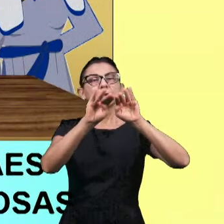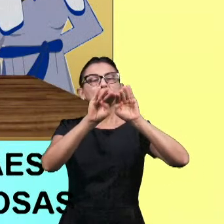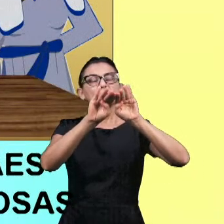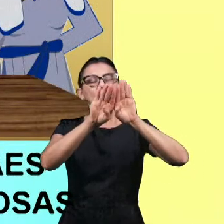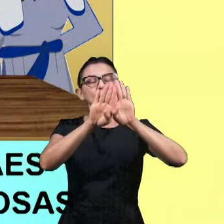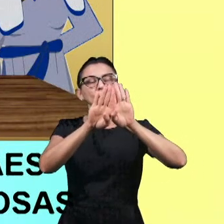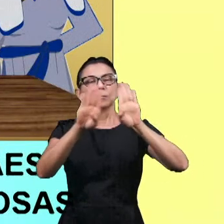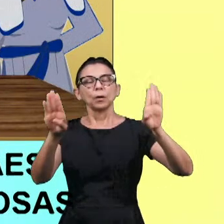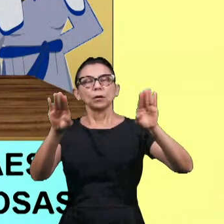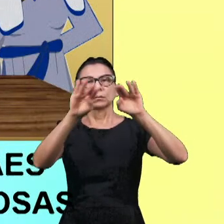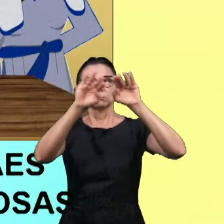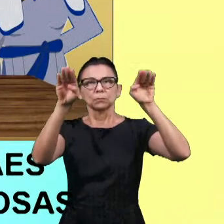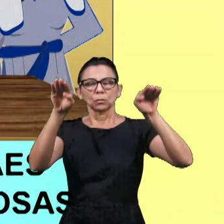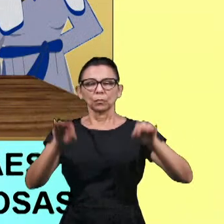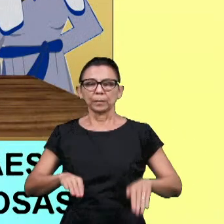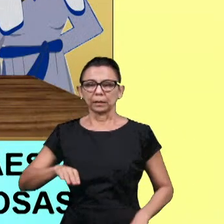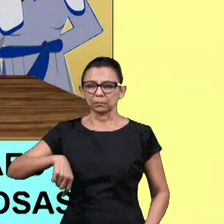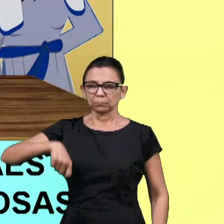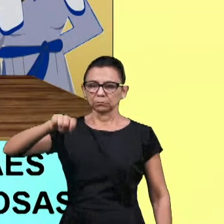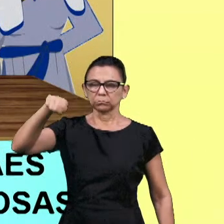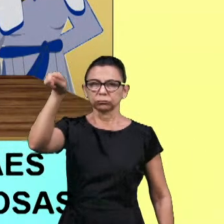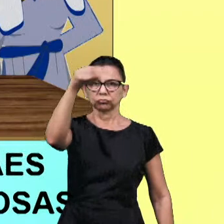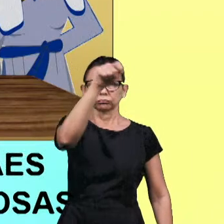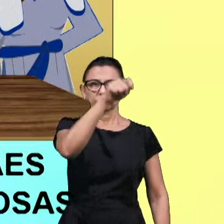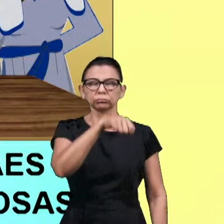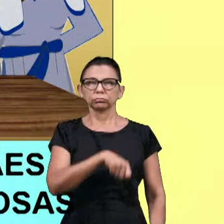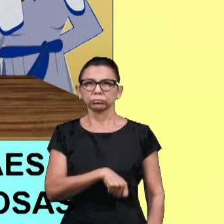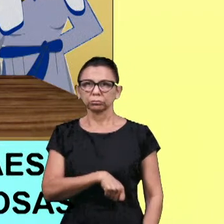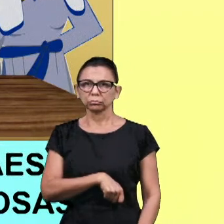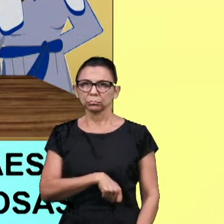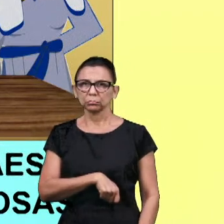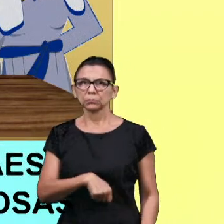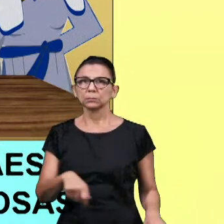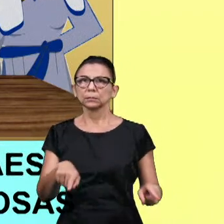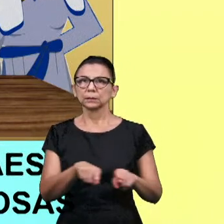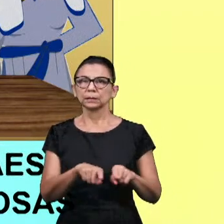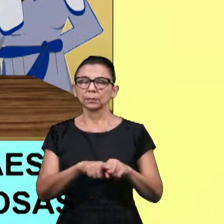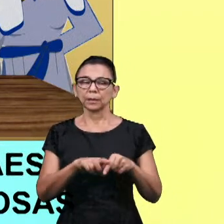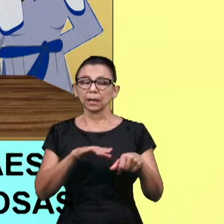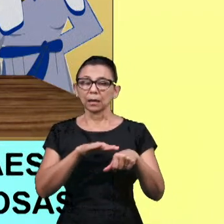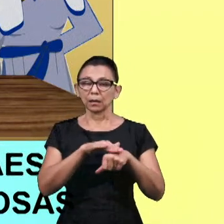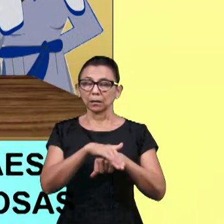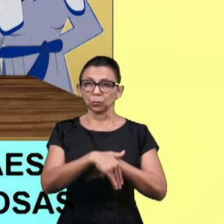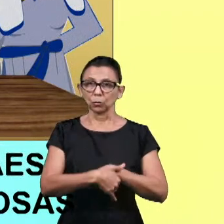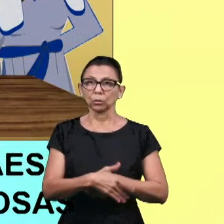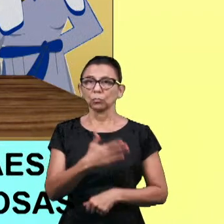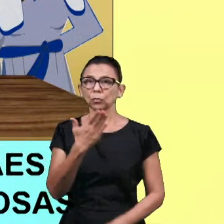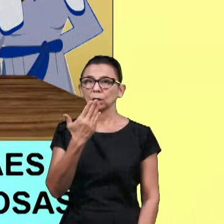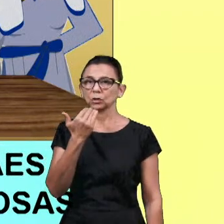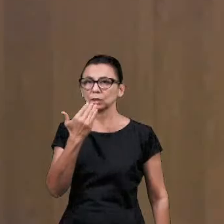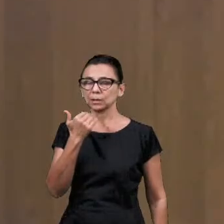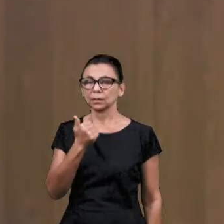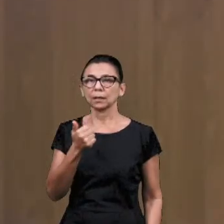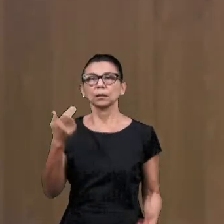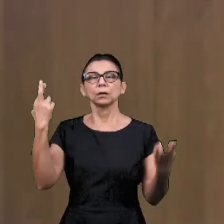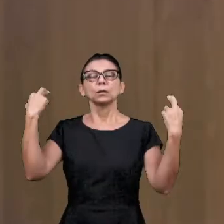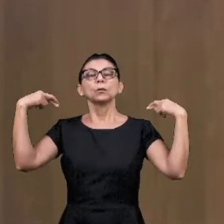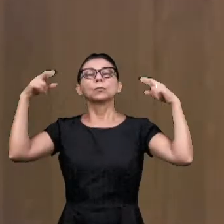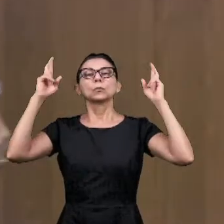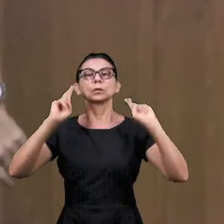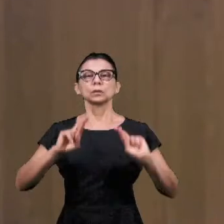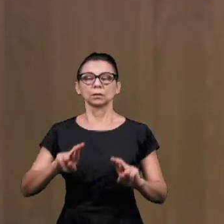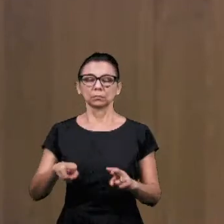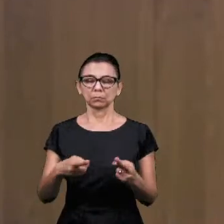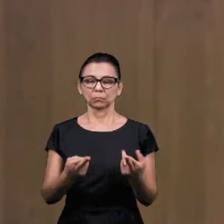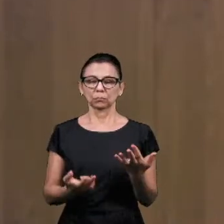também haveria um jantar na noite da saída, e eles comeriam um cordeiro assado no fogo, pães